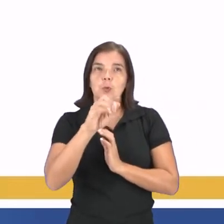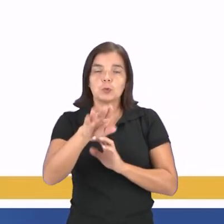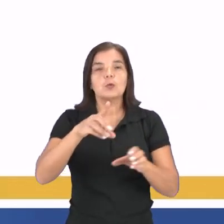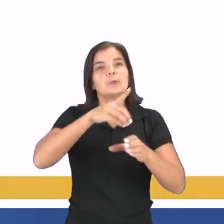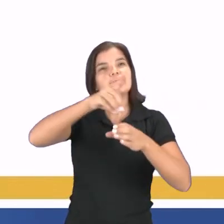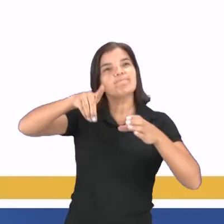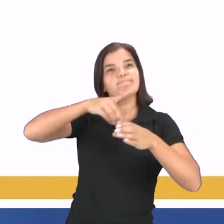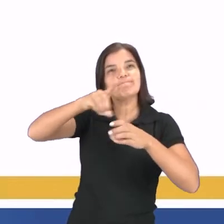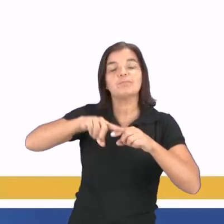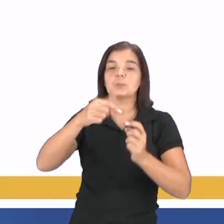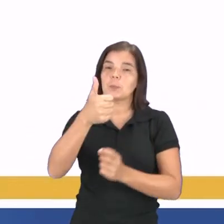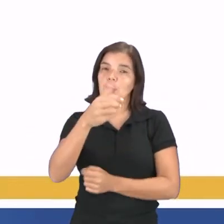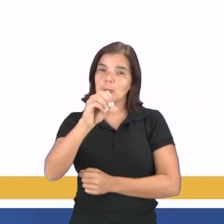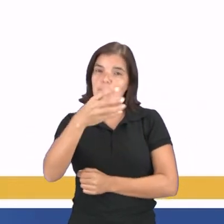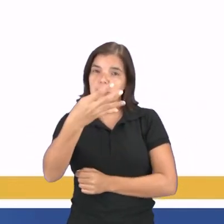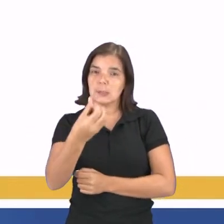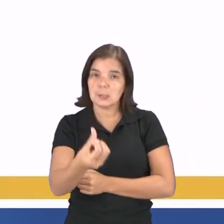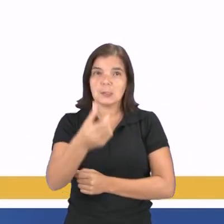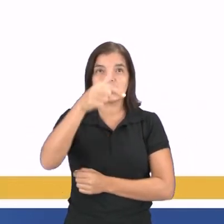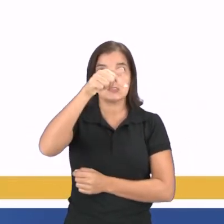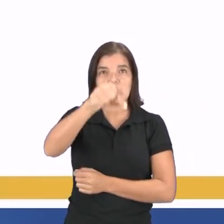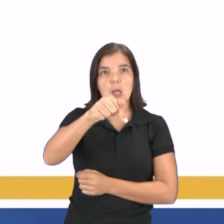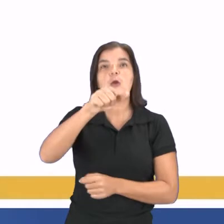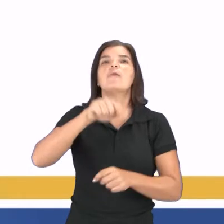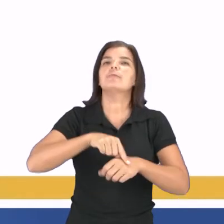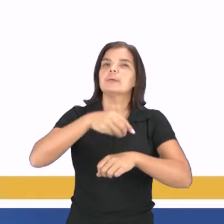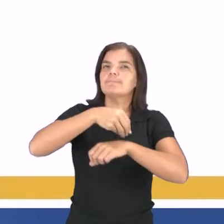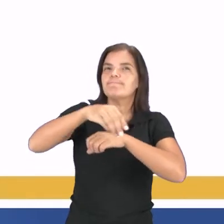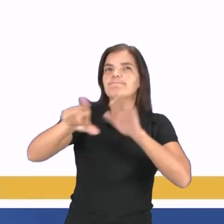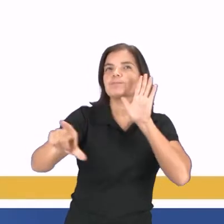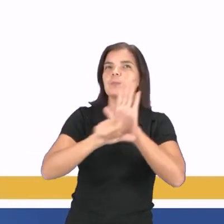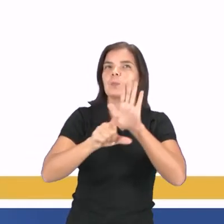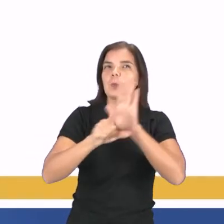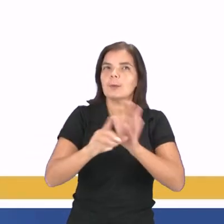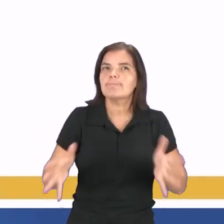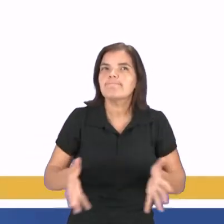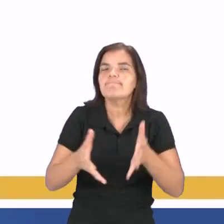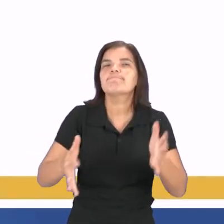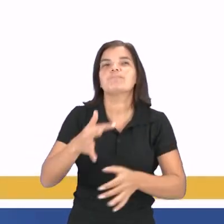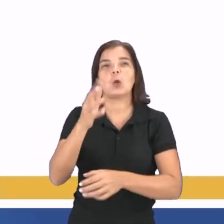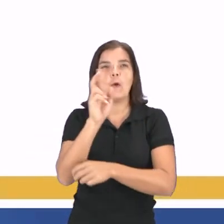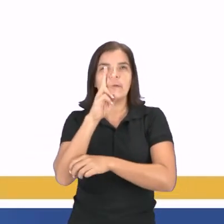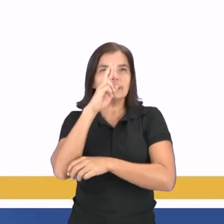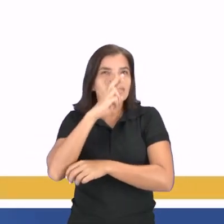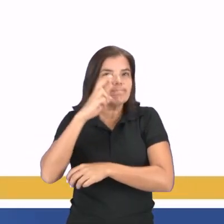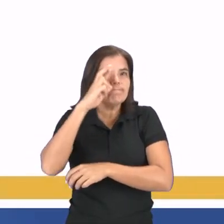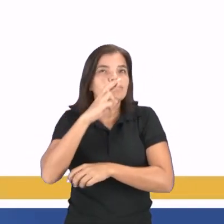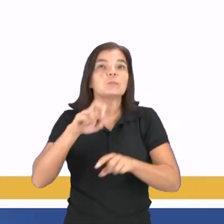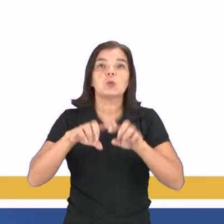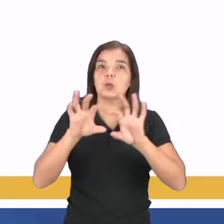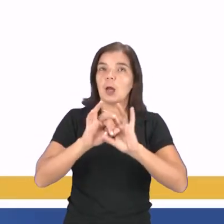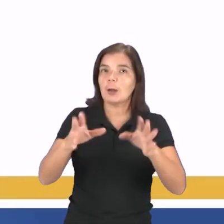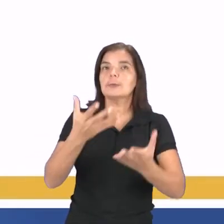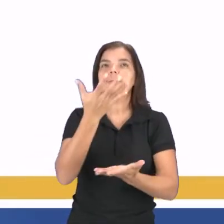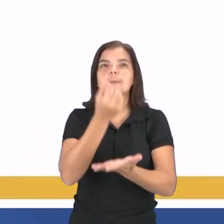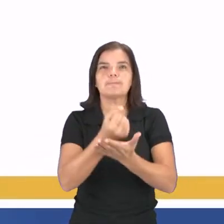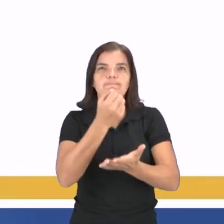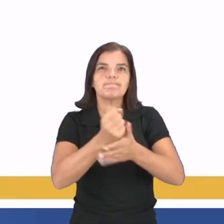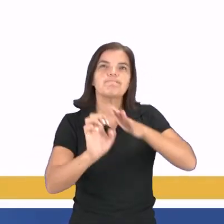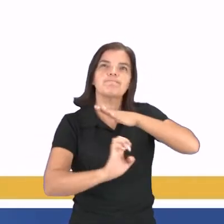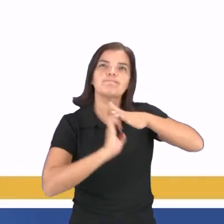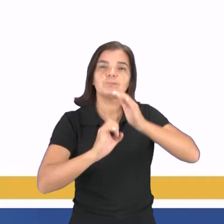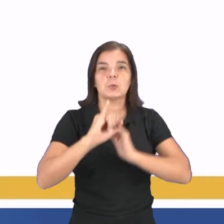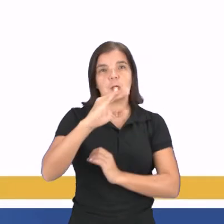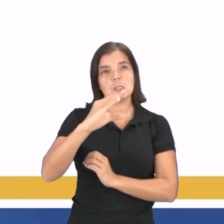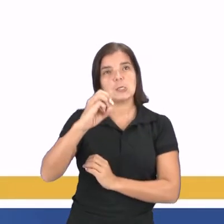de Disco, e em 1967 foi promulgada a Lei de Incentivo Fiscal, que permitia às gravadoras